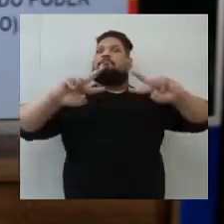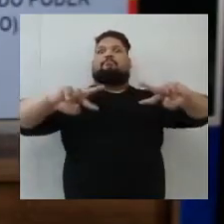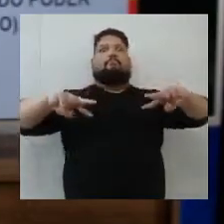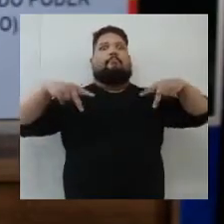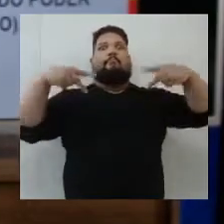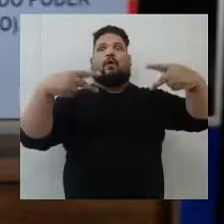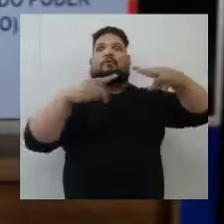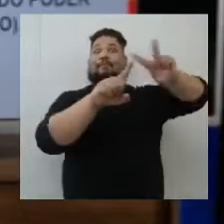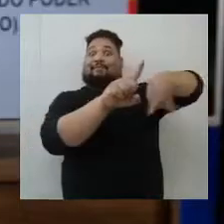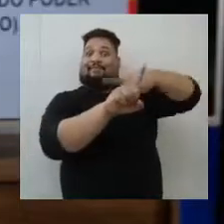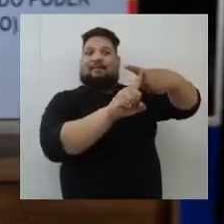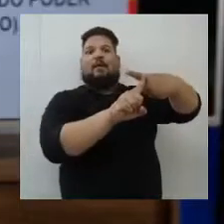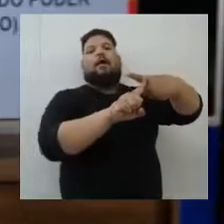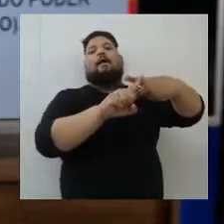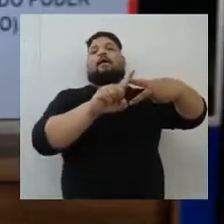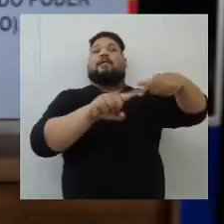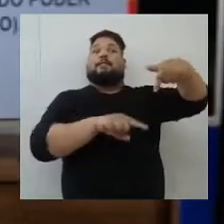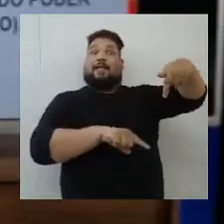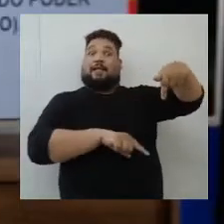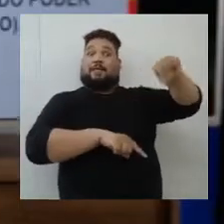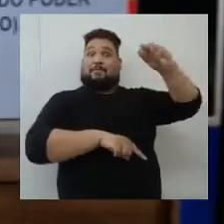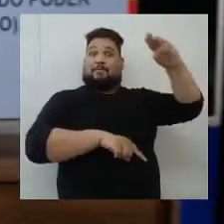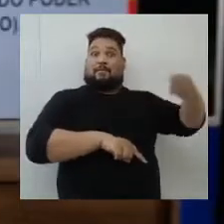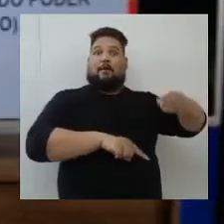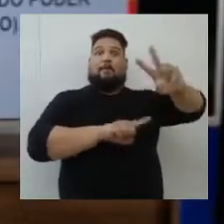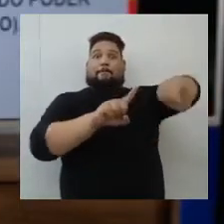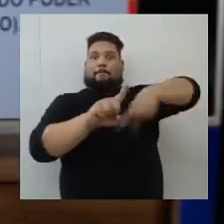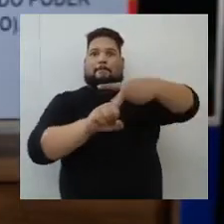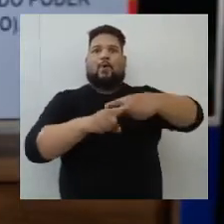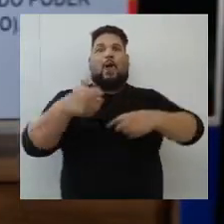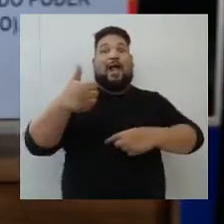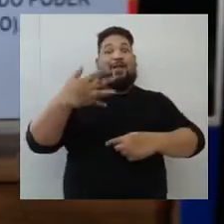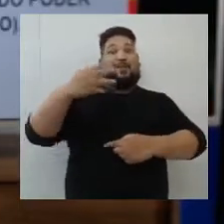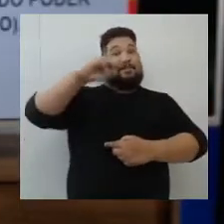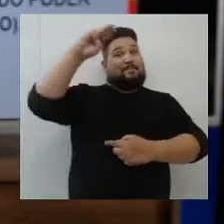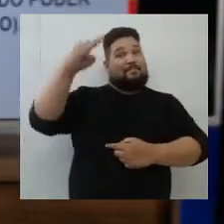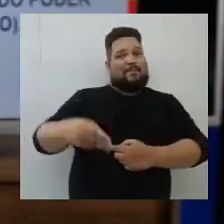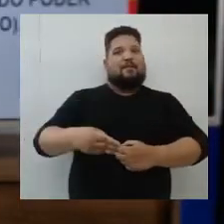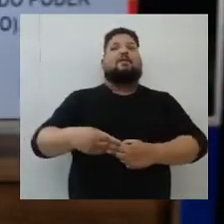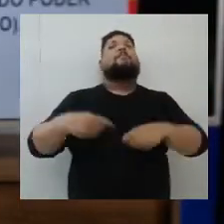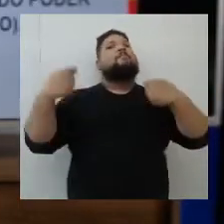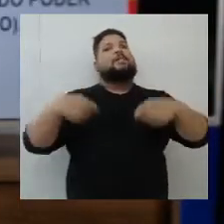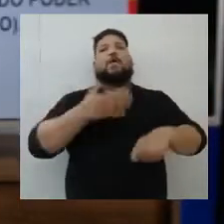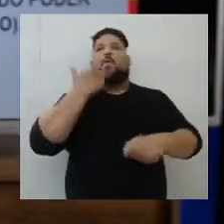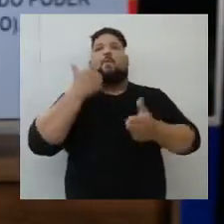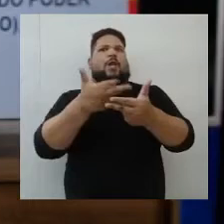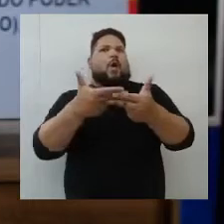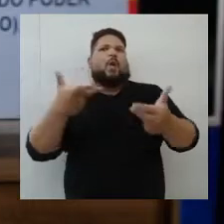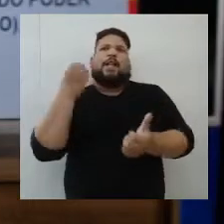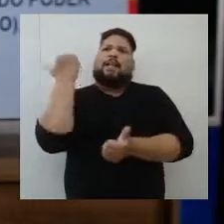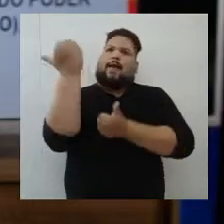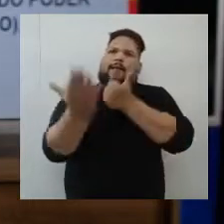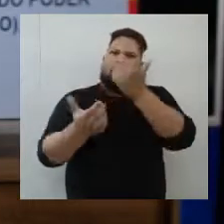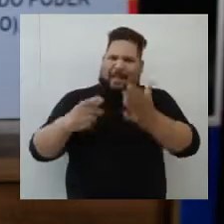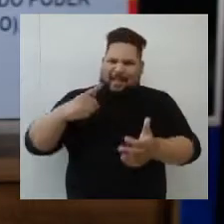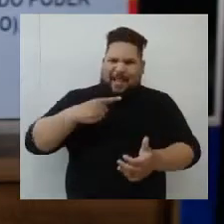duplicou, sai de 7 para 14 milhões. Haja comida para todo esse povo. Vai ter